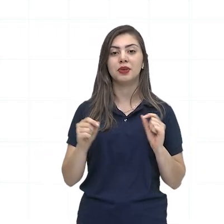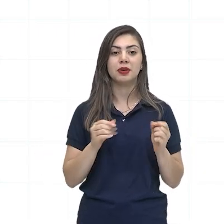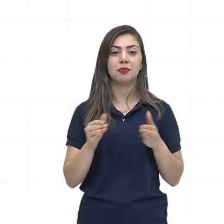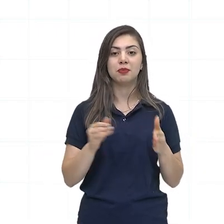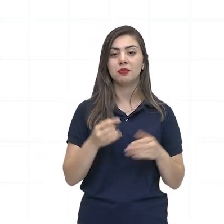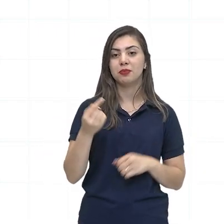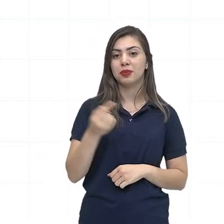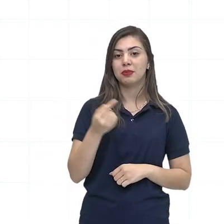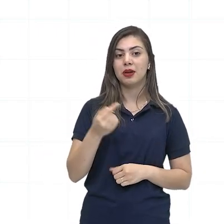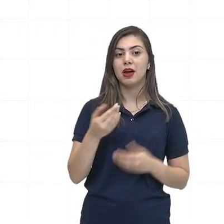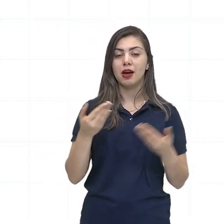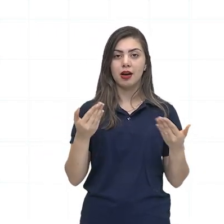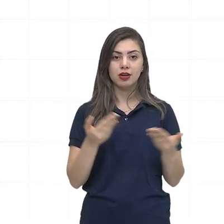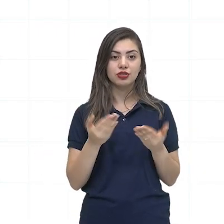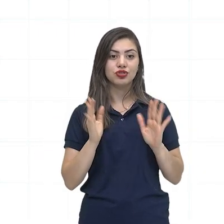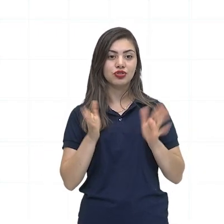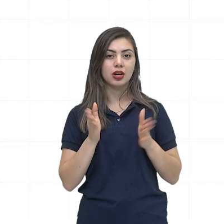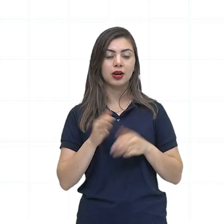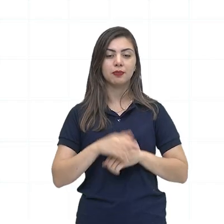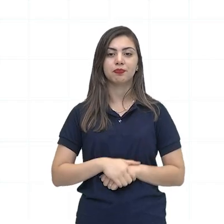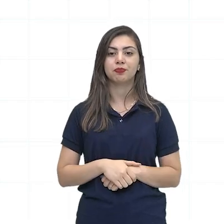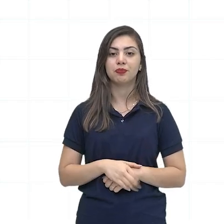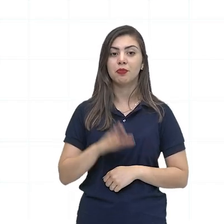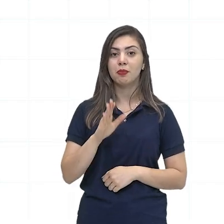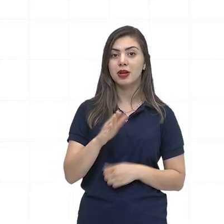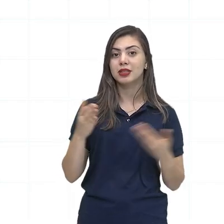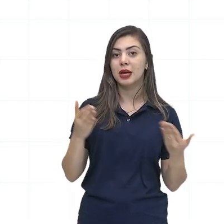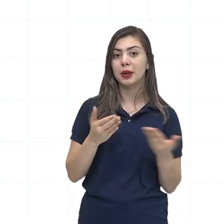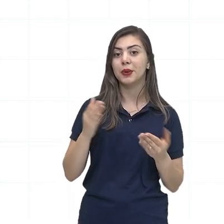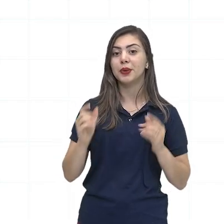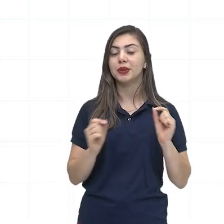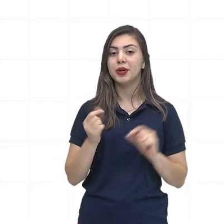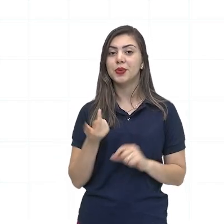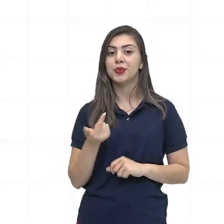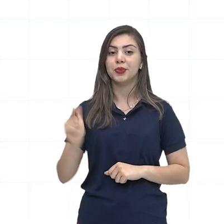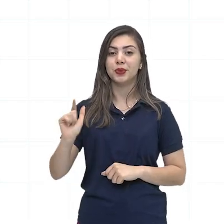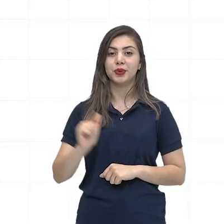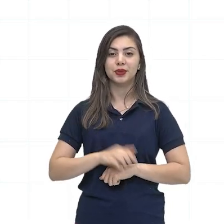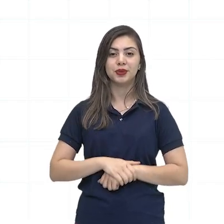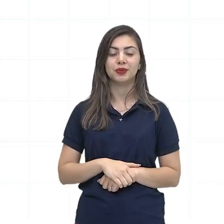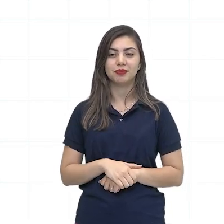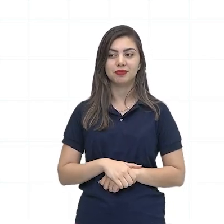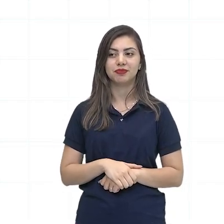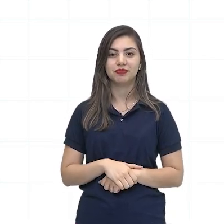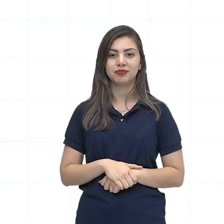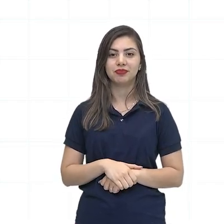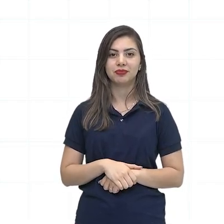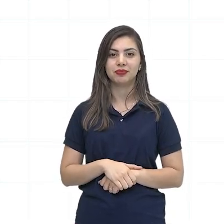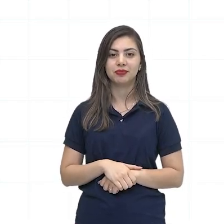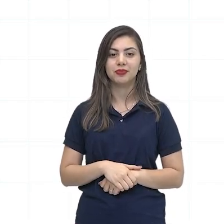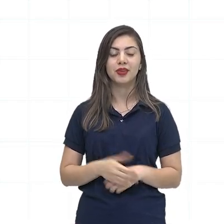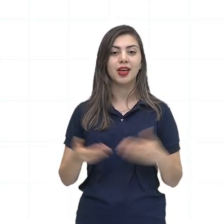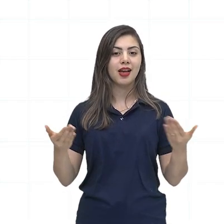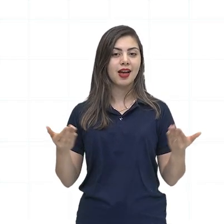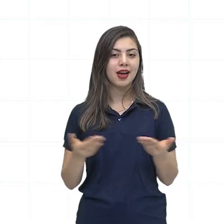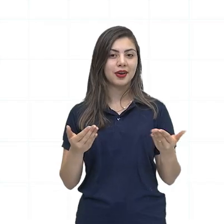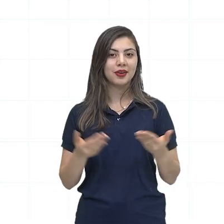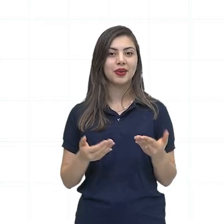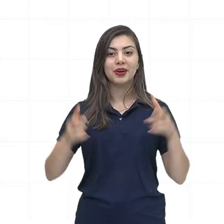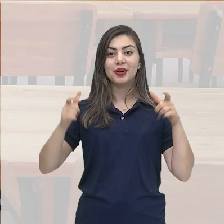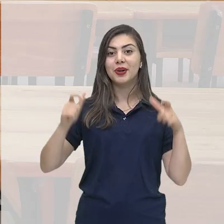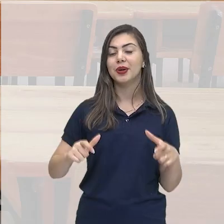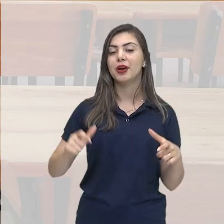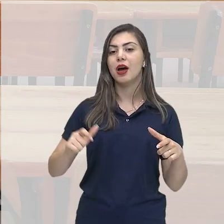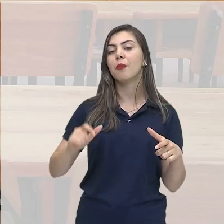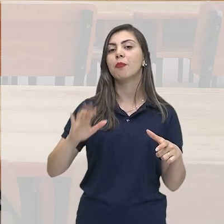foi a nossa primeira aula da terceira unidade. Vamos prosseguir? Agora eu vou chamando vocês aqui novamente para a nossa sala